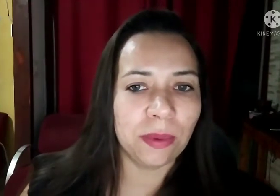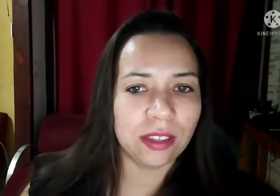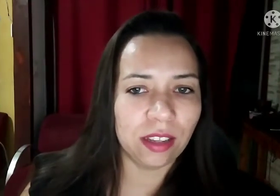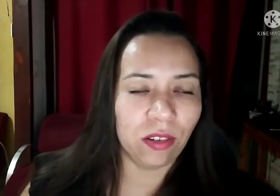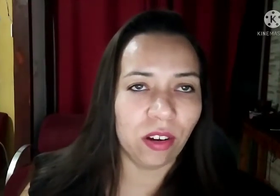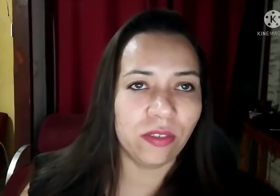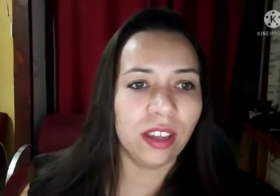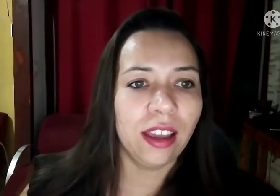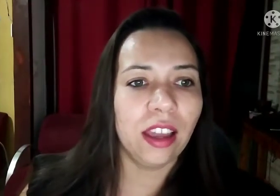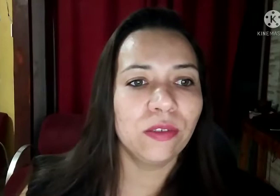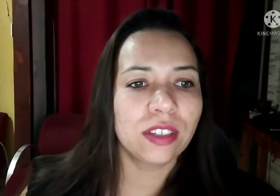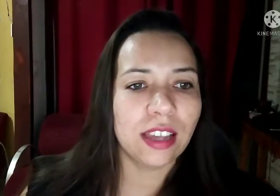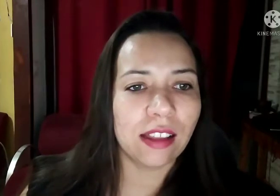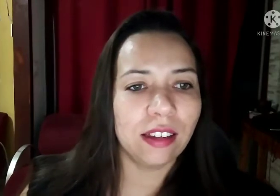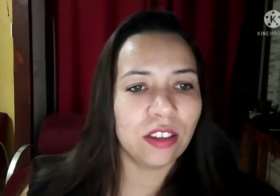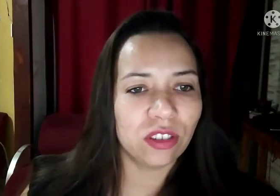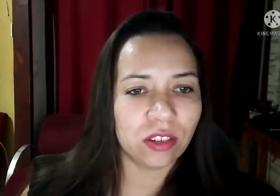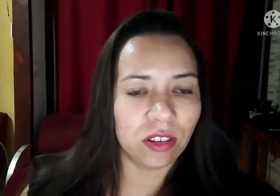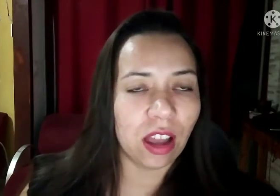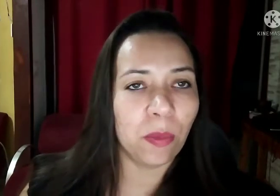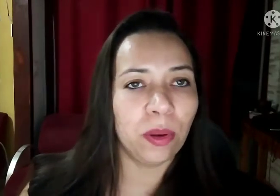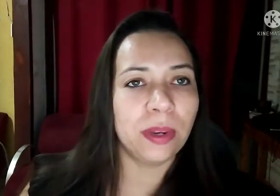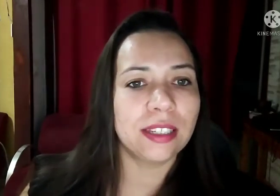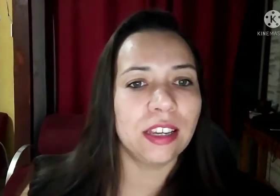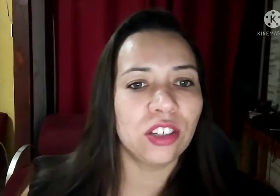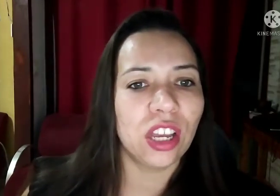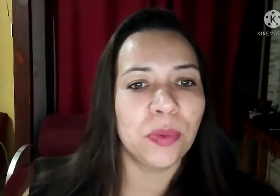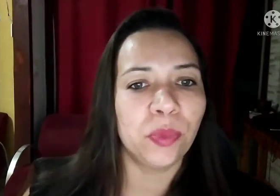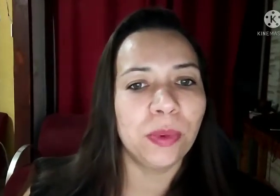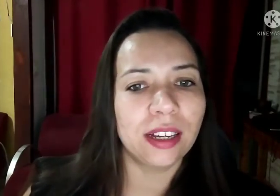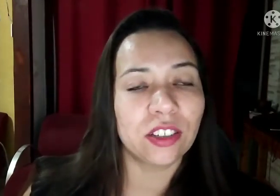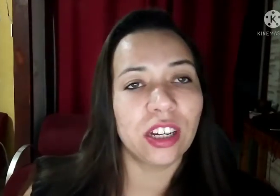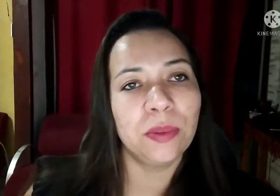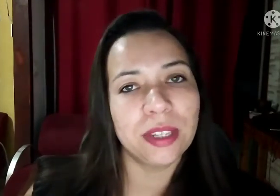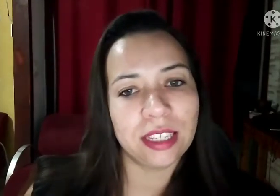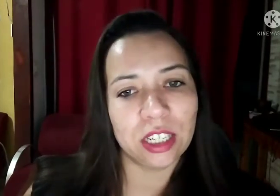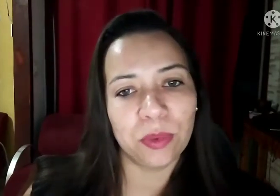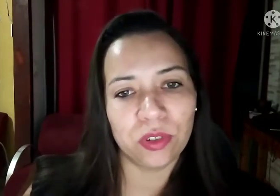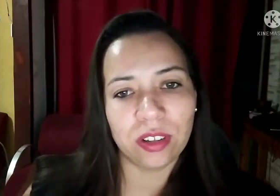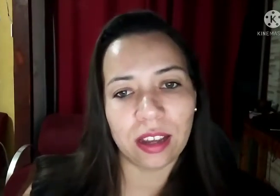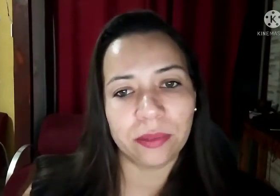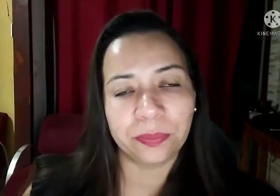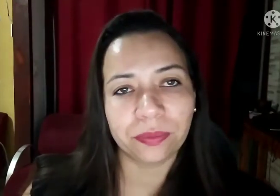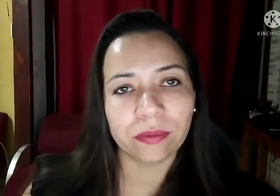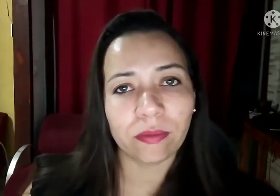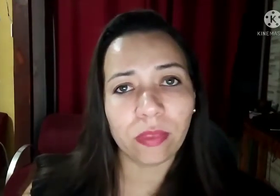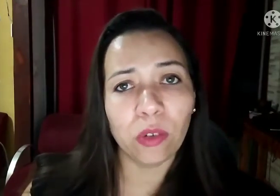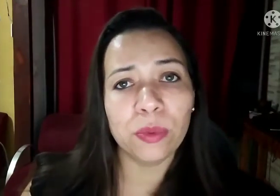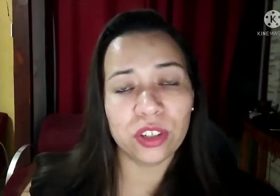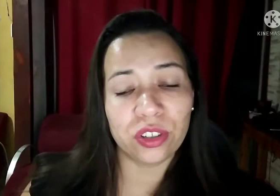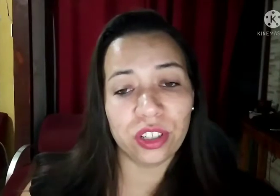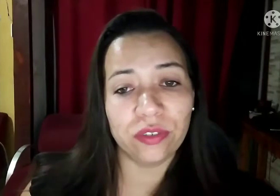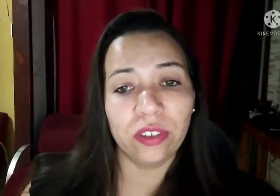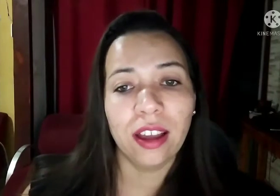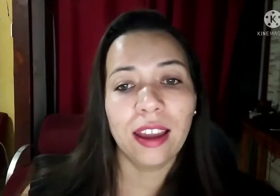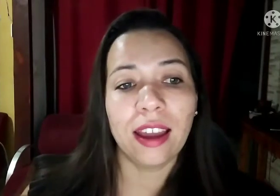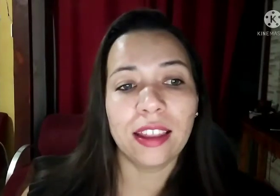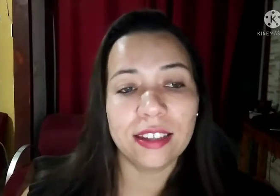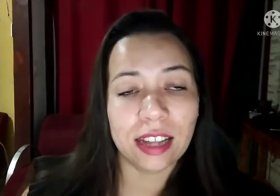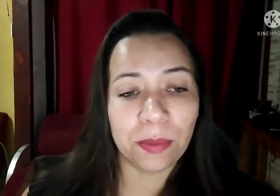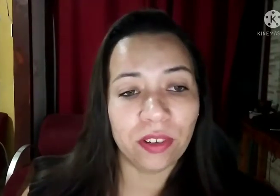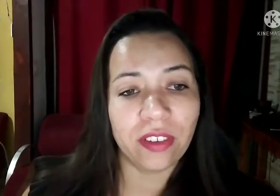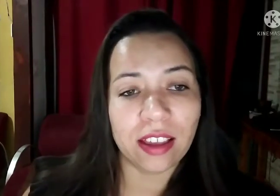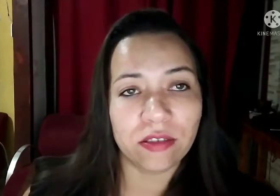frente à Covid-19, enunciado em rede nacional pelo presidente da República, Jair Messias Bolsonaro. O objetivo